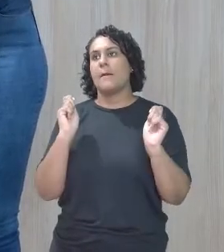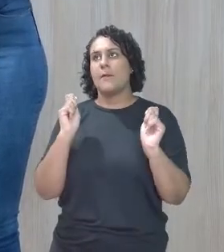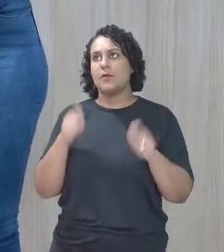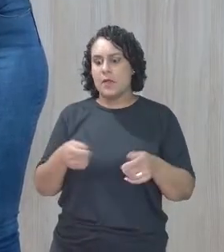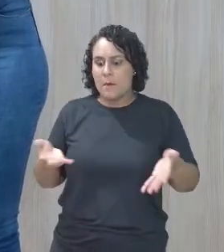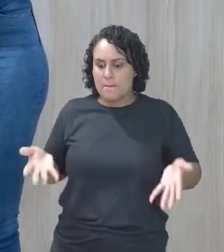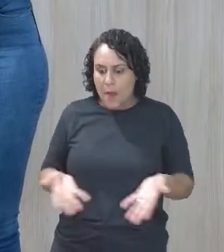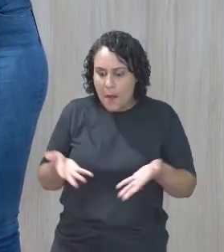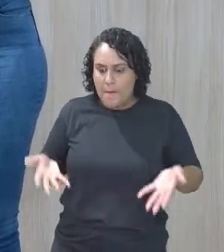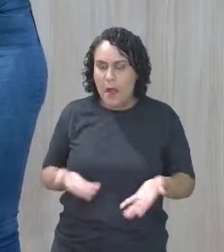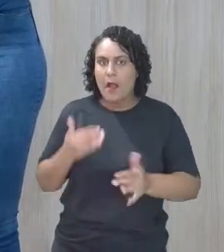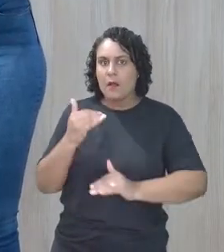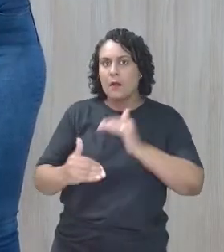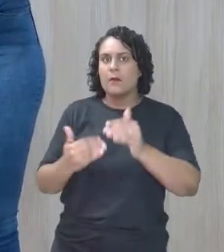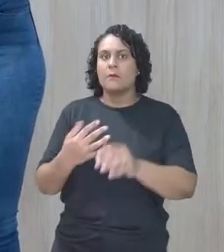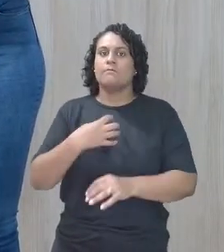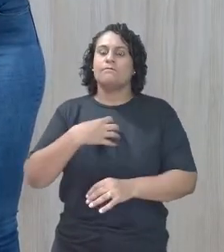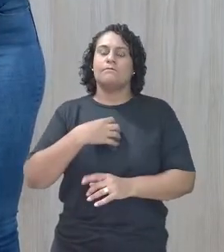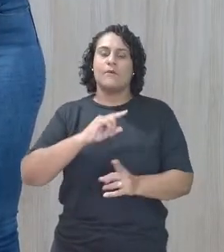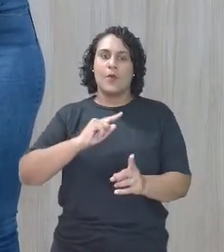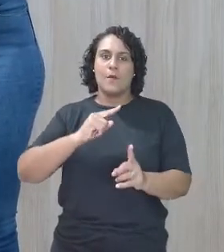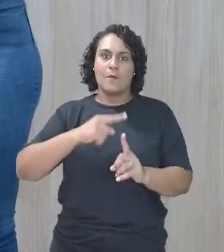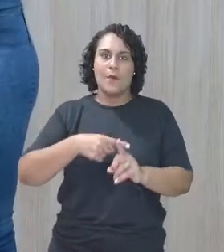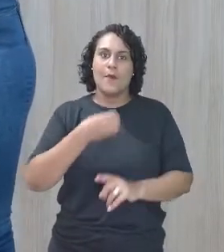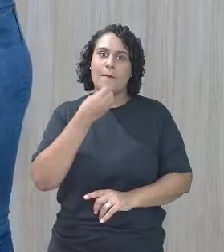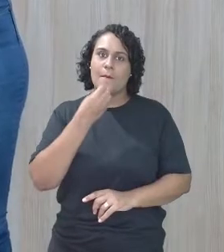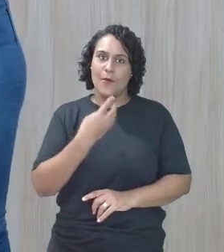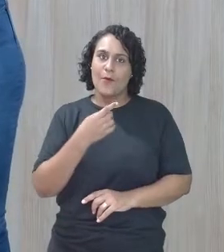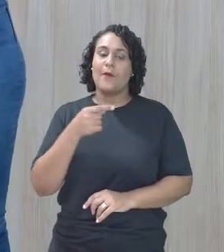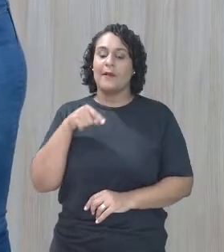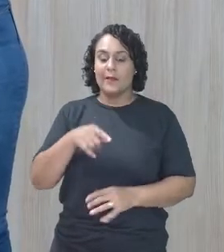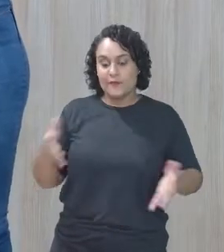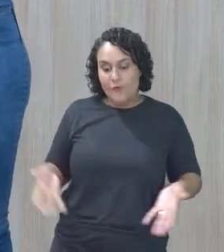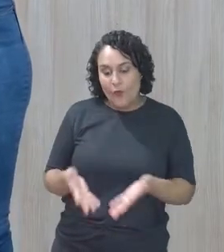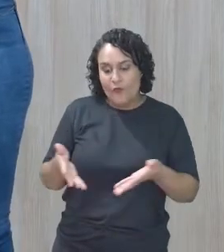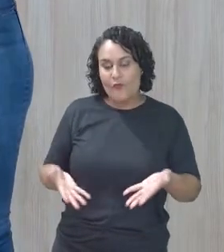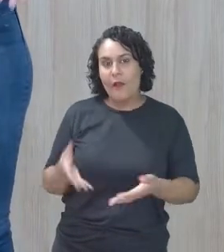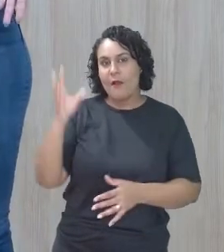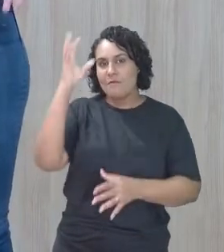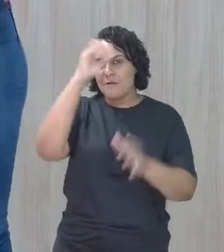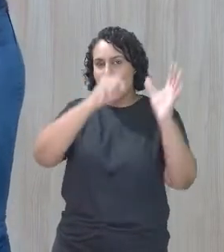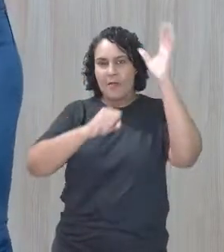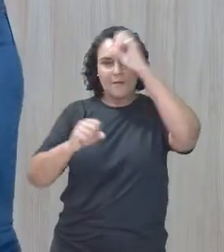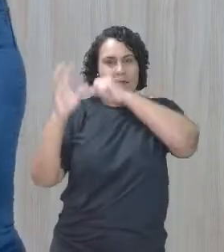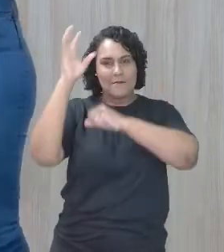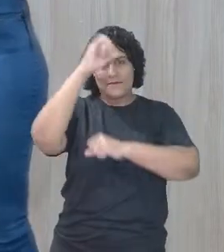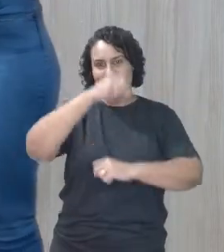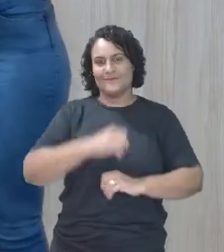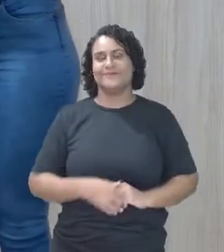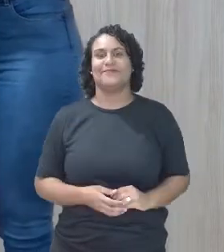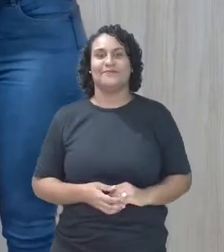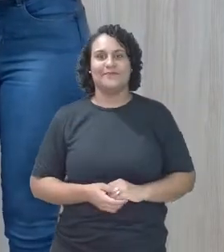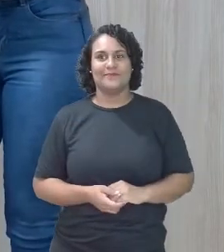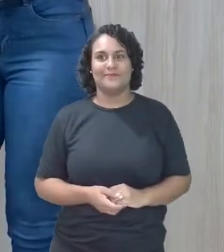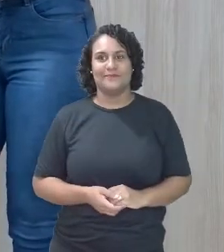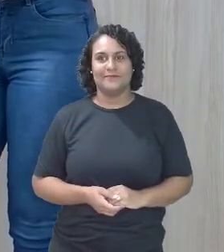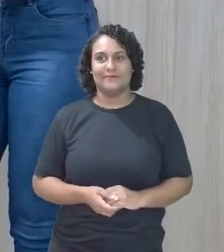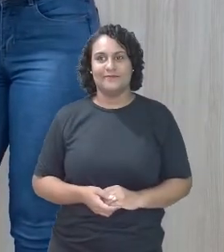precipitar nas crianças sensações boas que fazem com que elas aprendam de forma prazerosa.